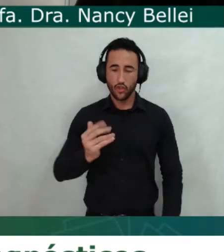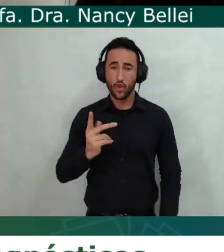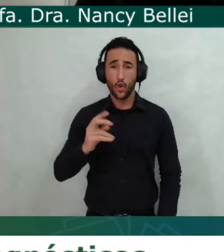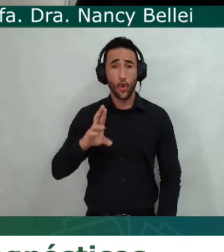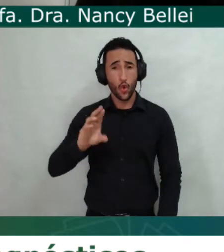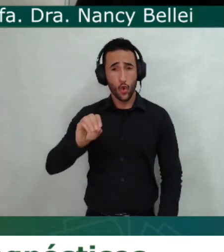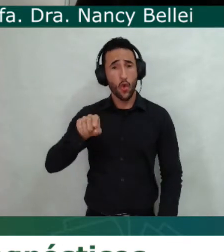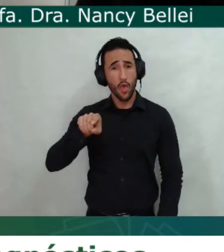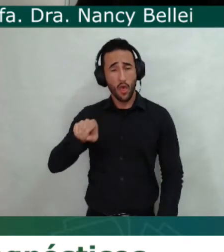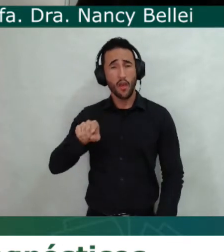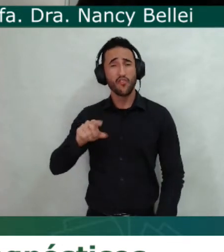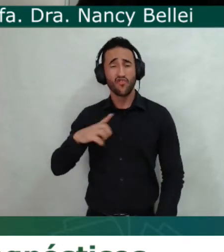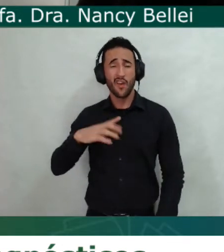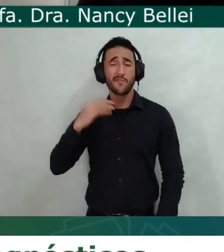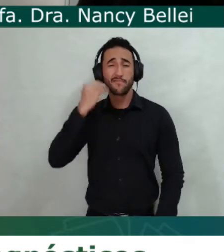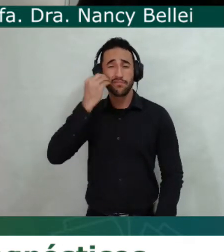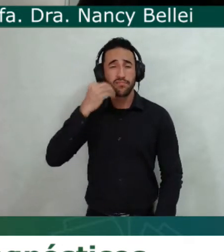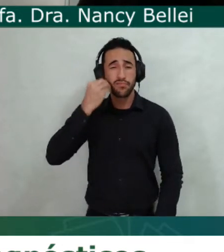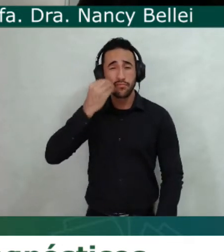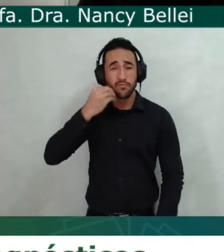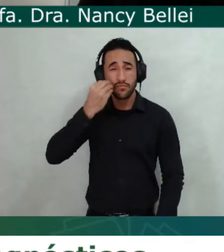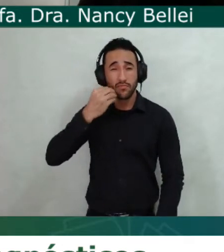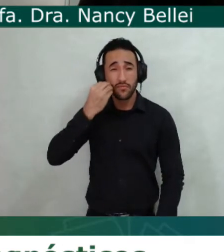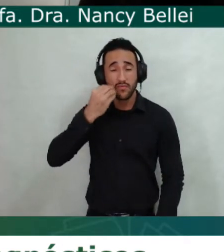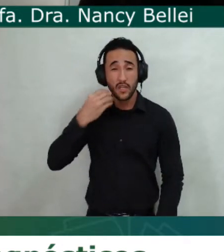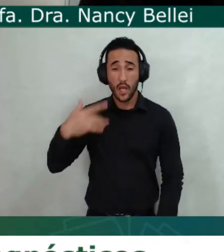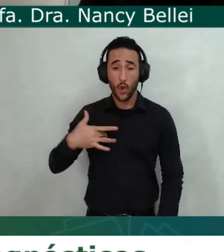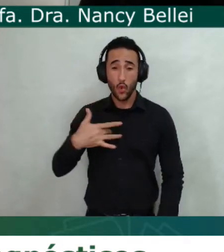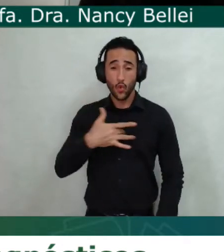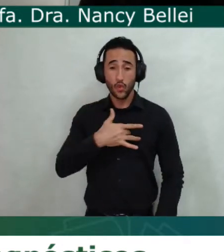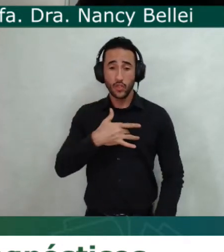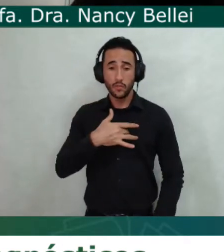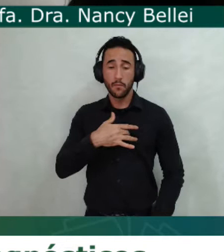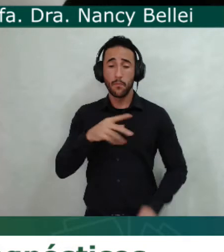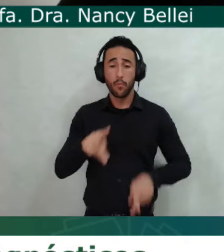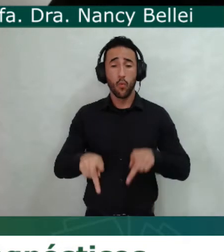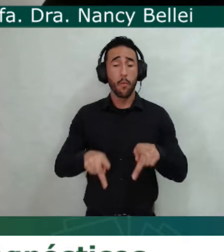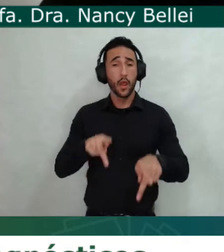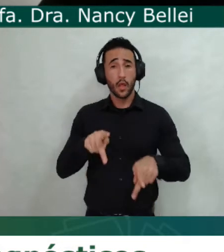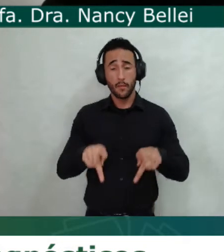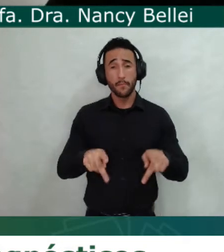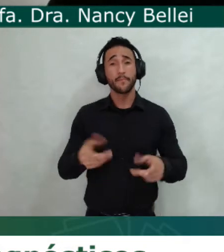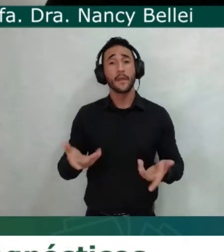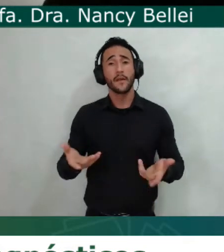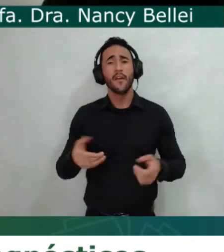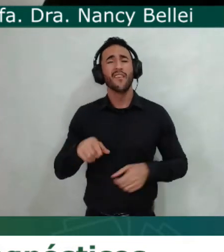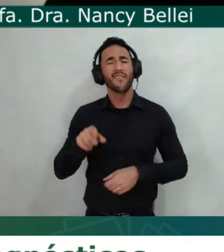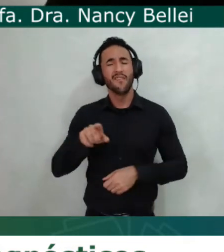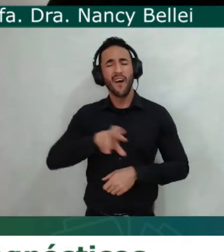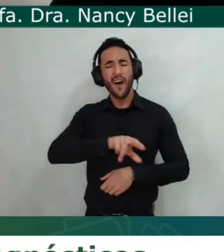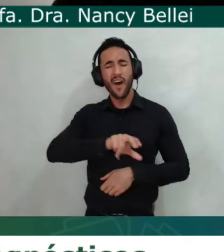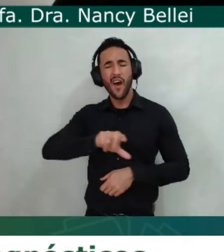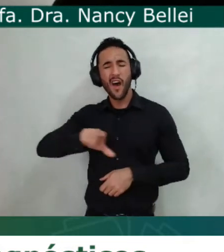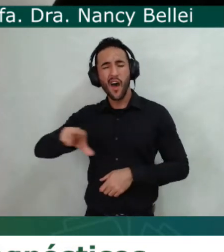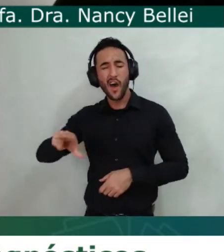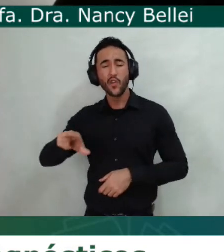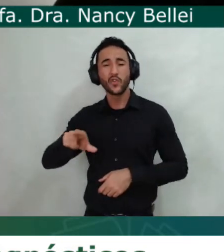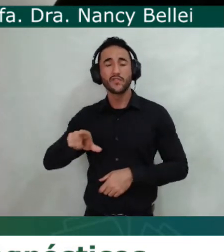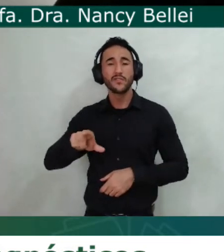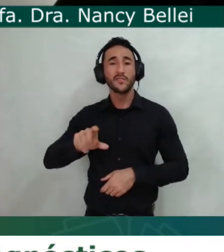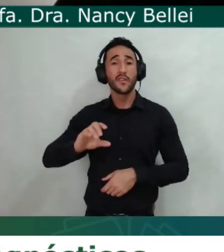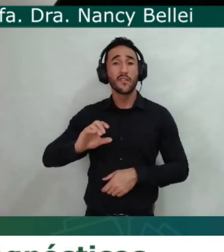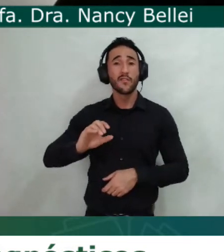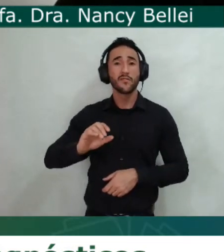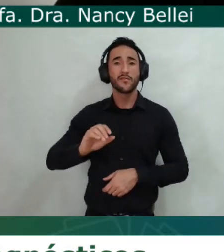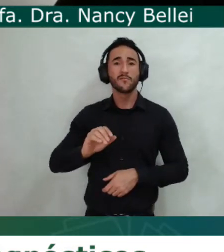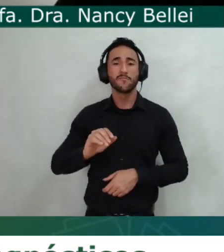saúde pública, já tem envolvido em vários cargos de muita importância, inclusive foi ministro do Estado